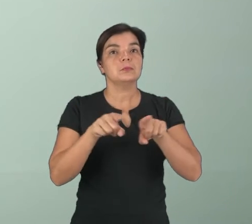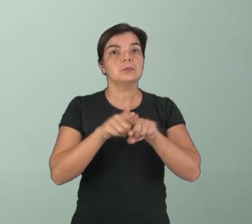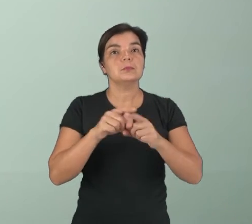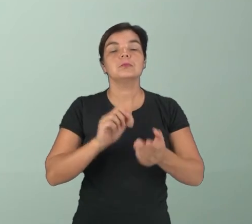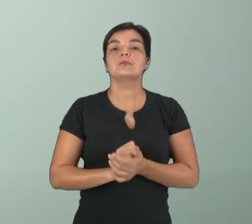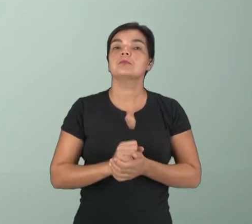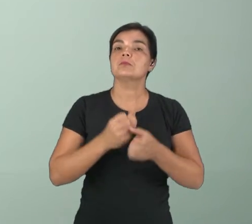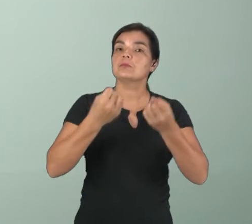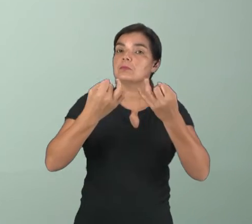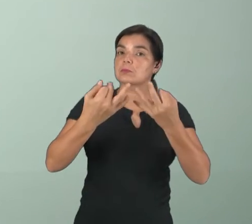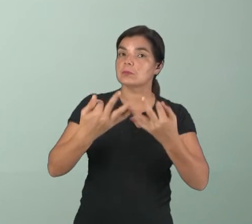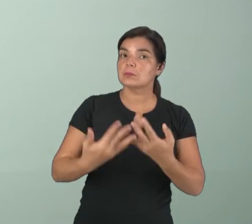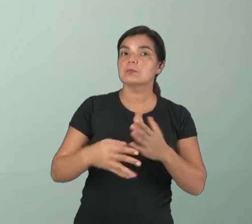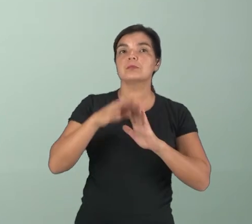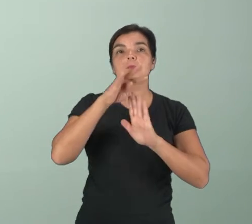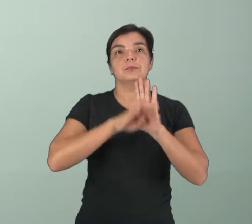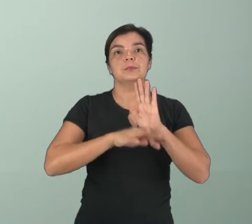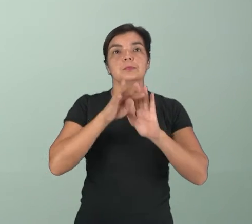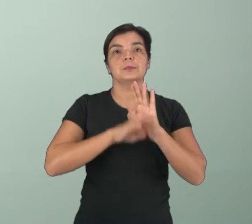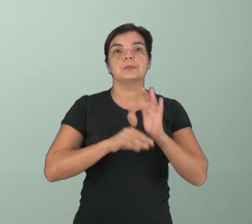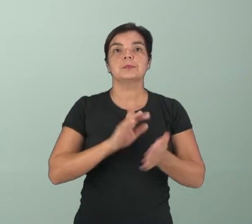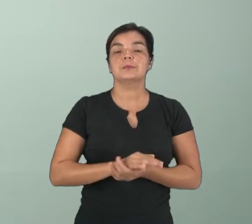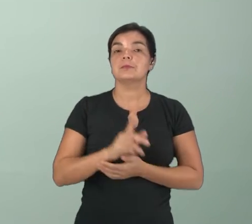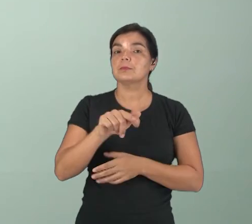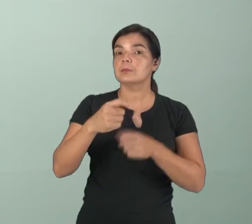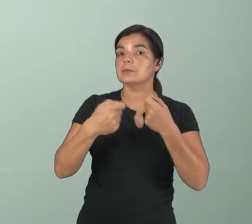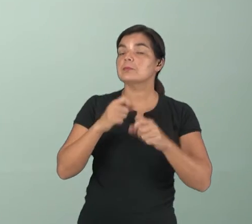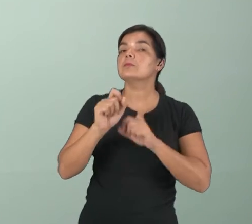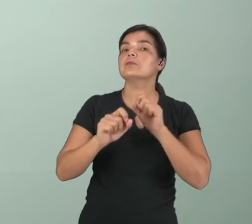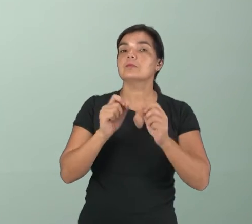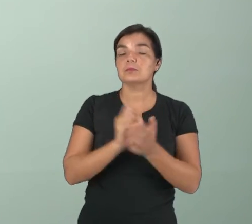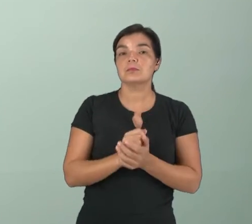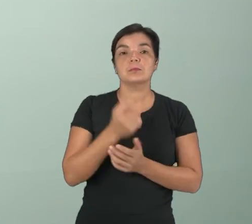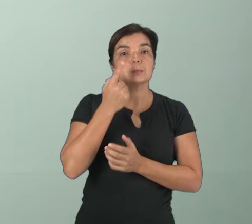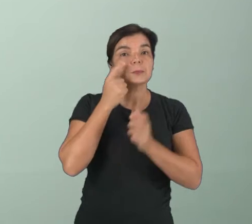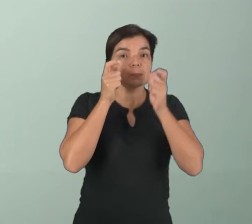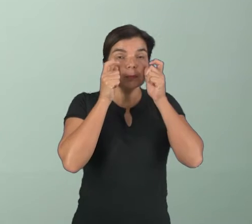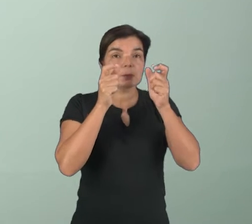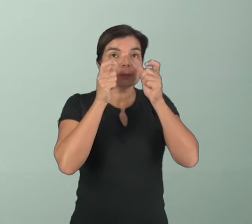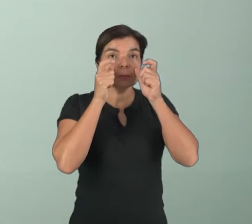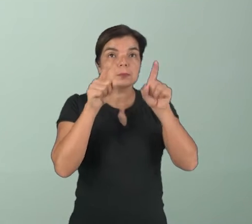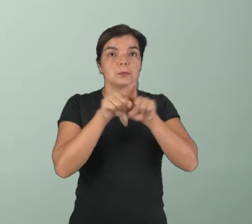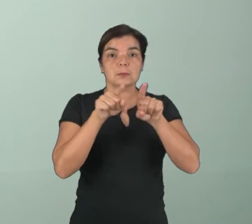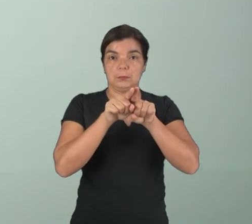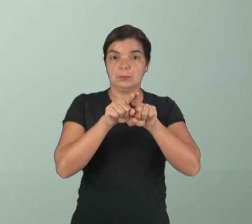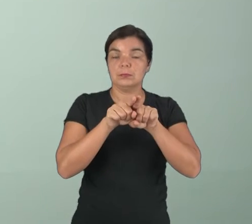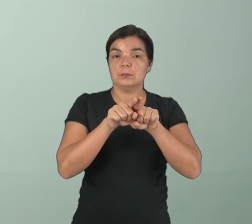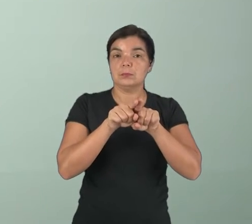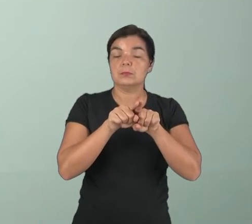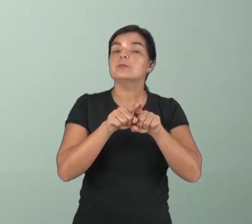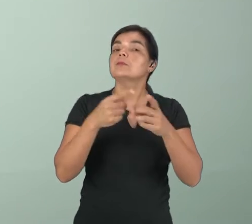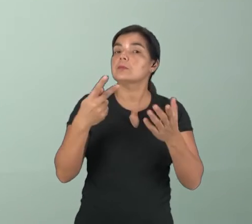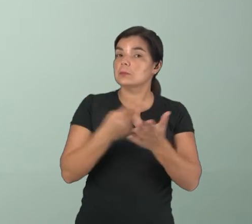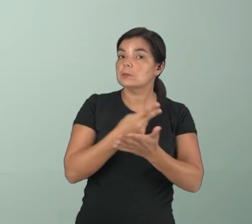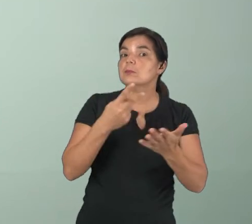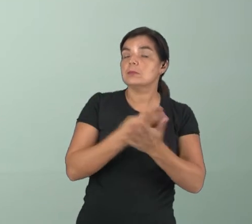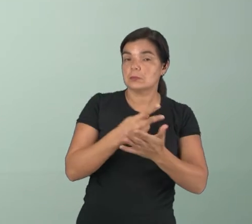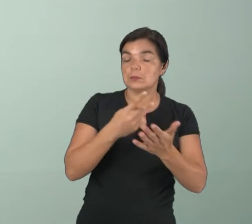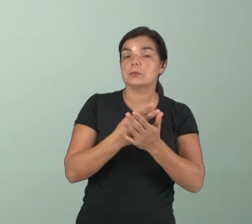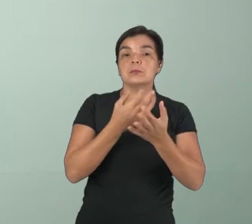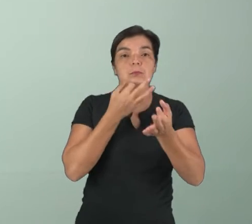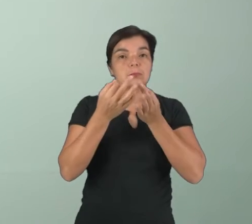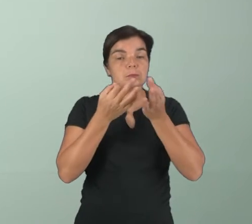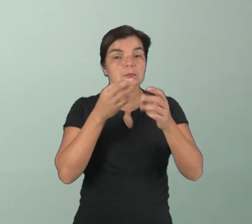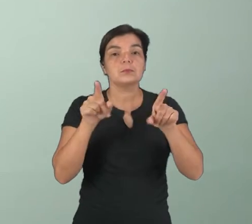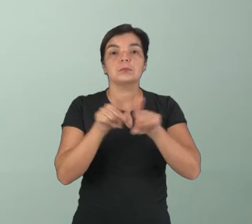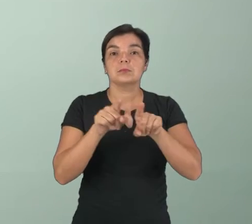vou desenvolver no meu texto. É preciso, então, atentar também para quê? As falhas argumentativas, pois os argumentos não